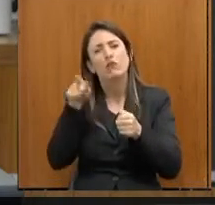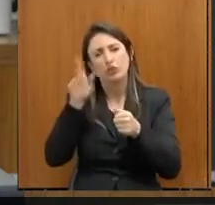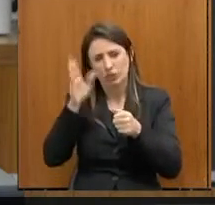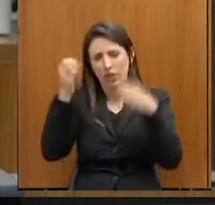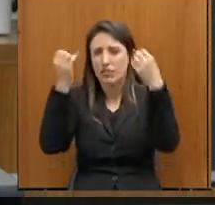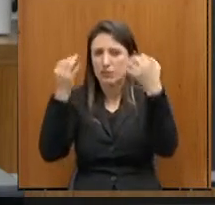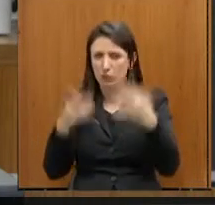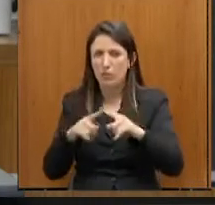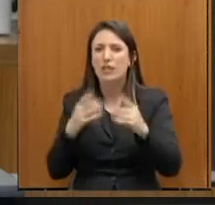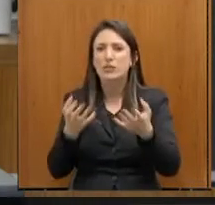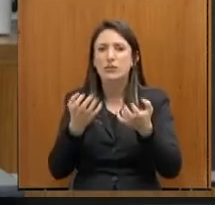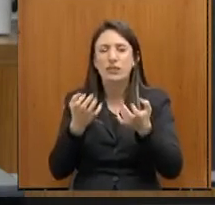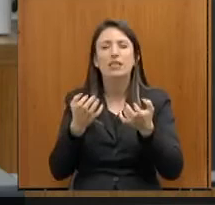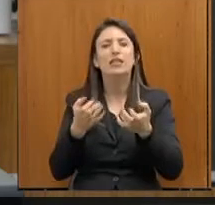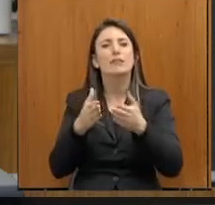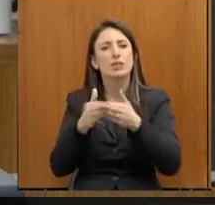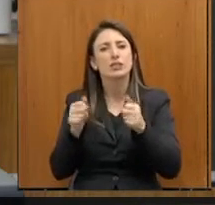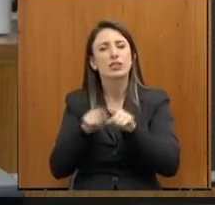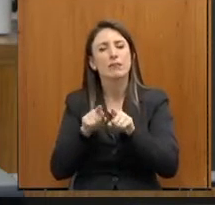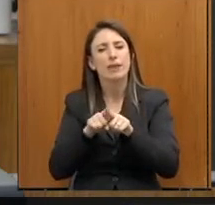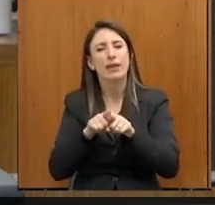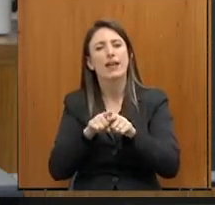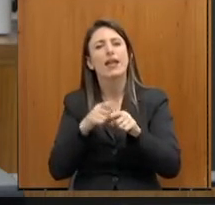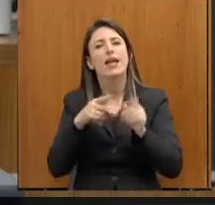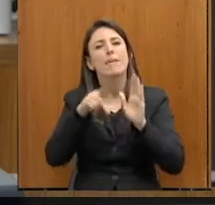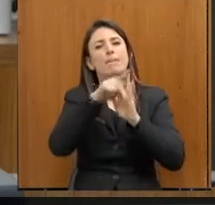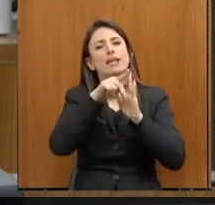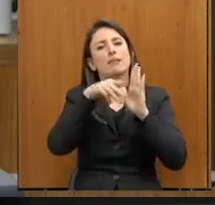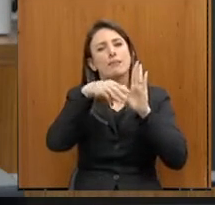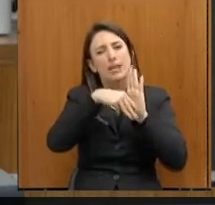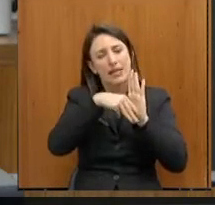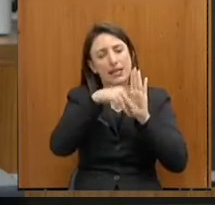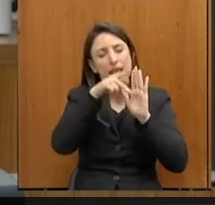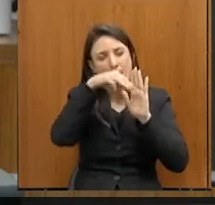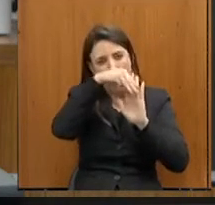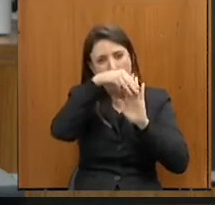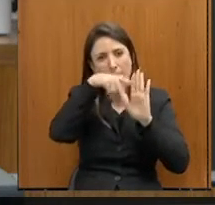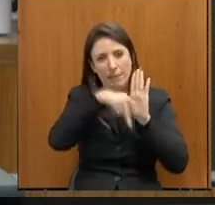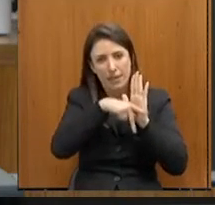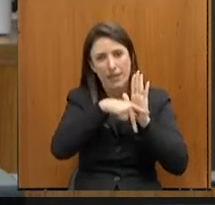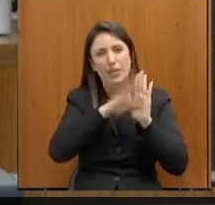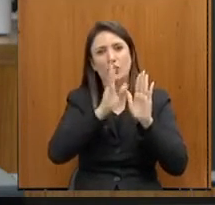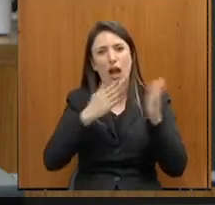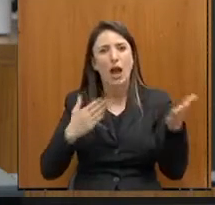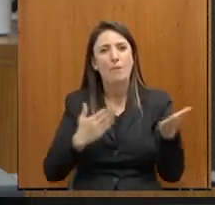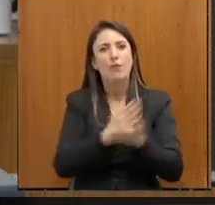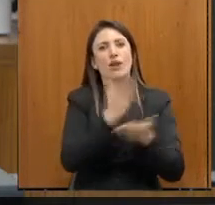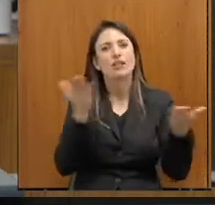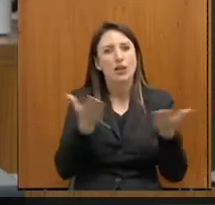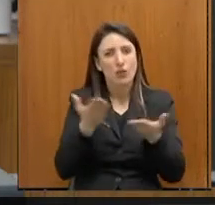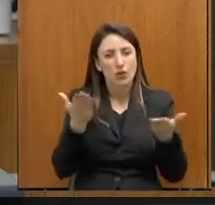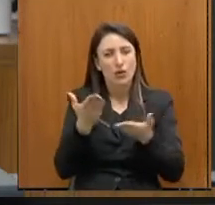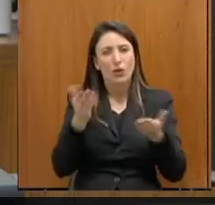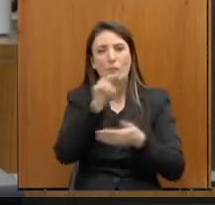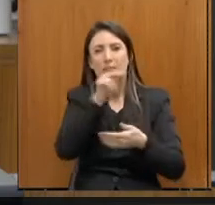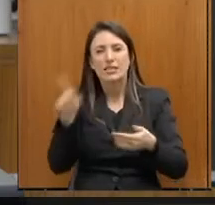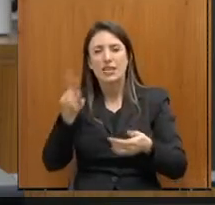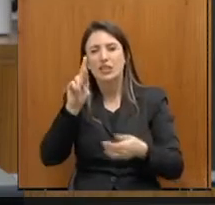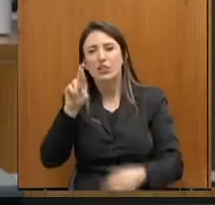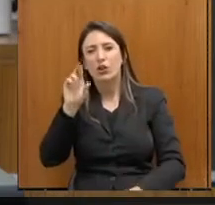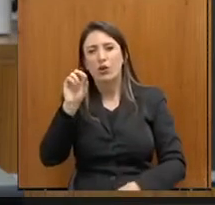é questão não é da mp foi aprovada agora no governo federal através do nosso Presidente Rodrigo